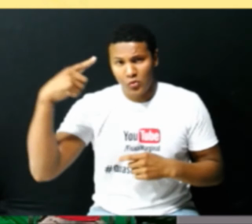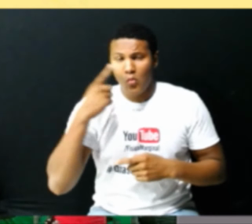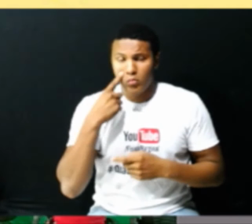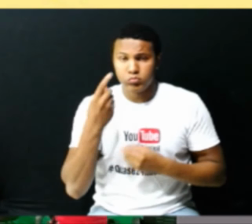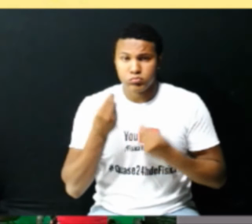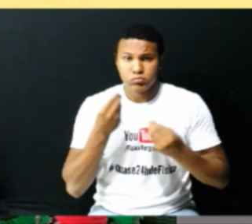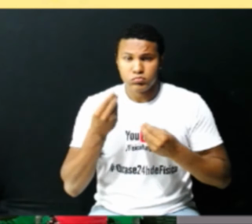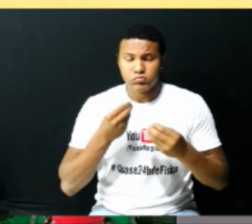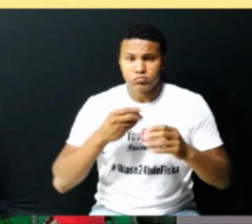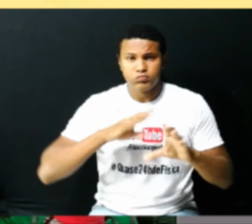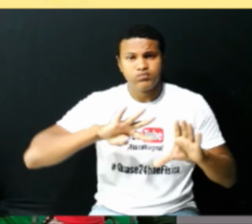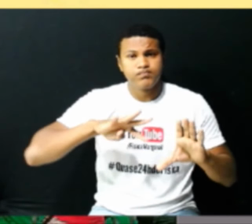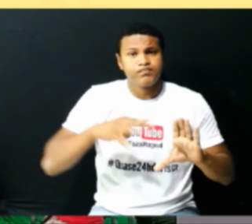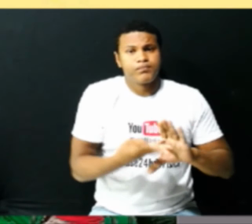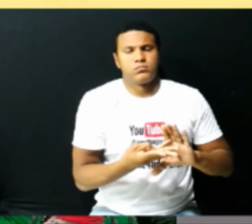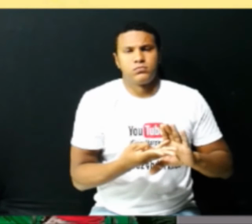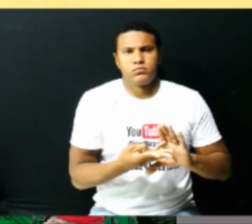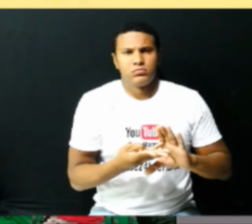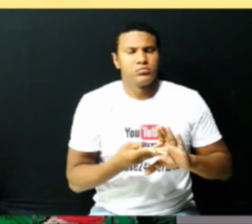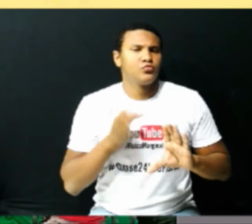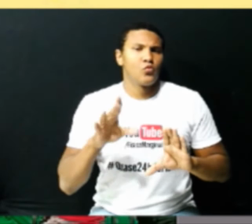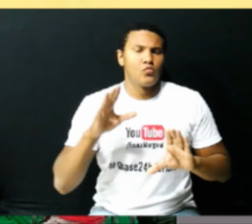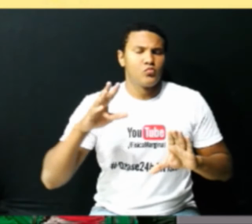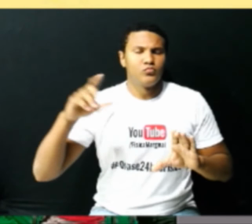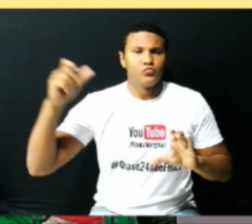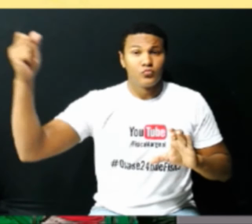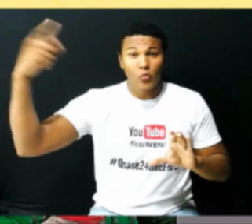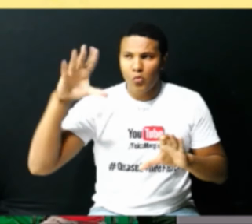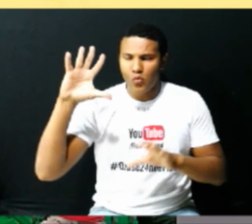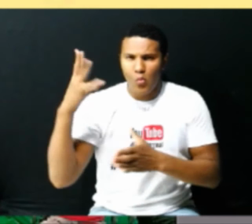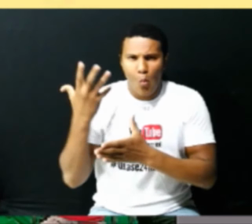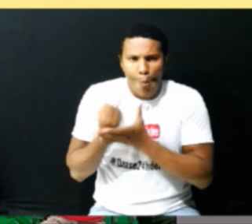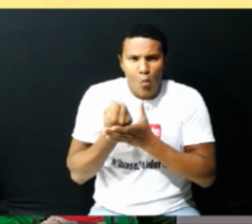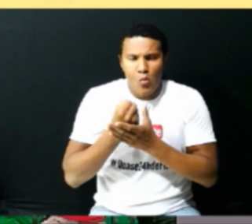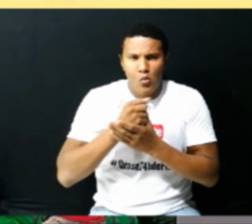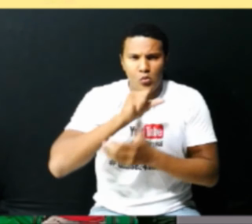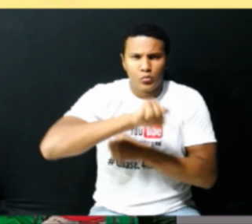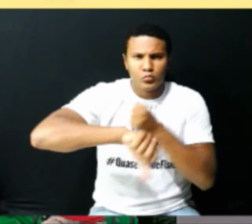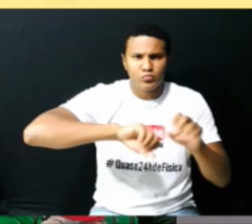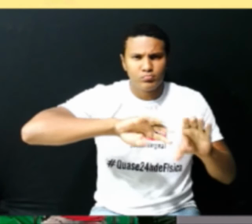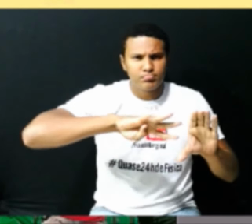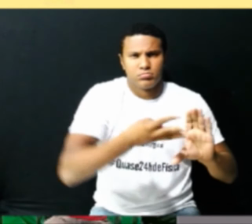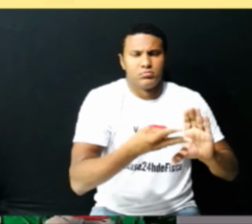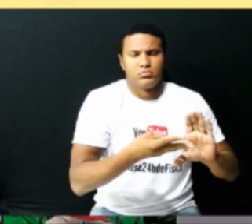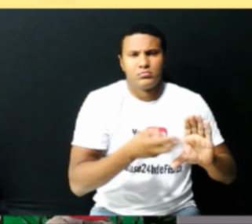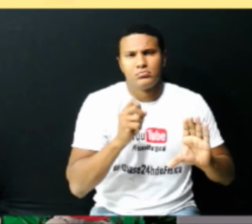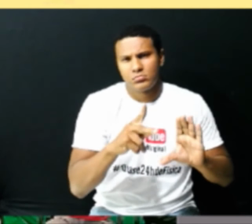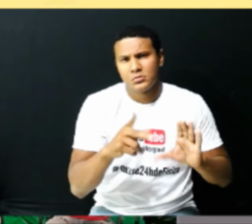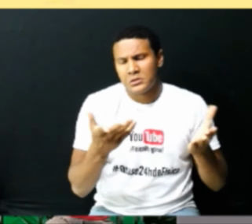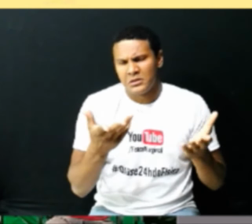um motor de Stirling que dá para pesquisar aí depois no Google e ver como é que ele funciona. Não é uma forma usual, não é uma forma